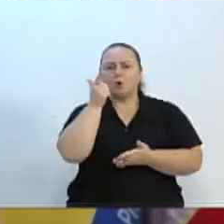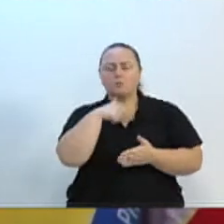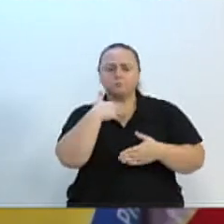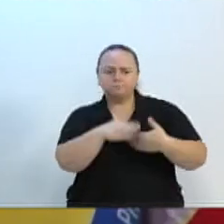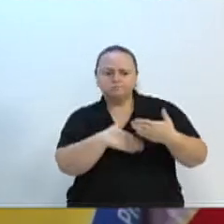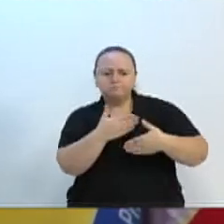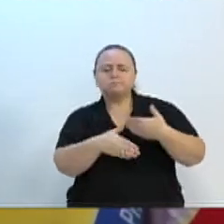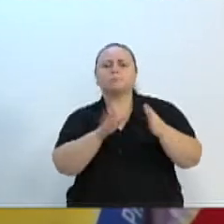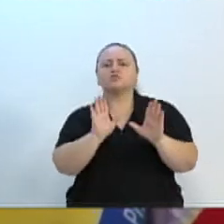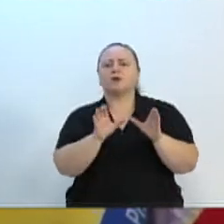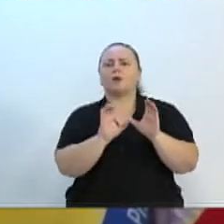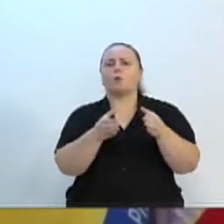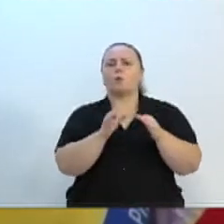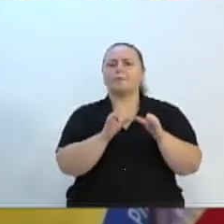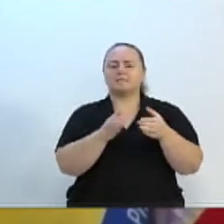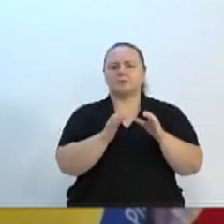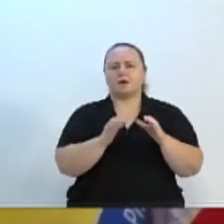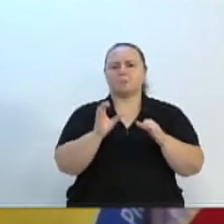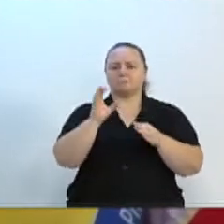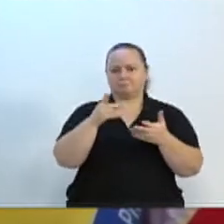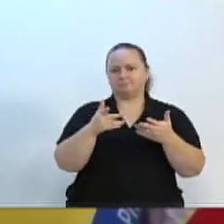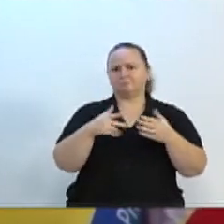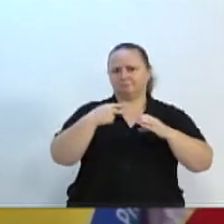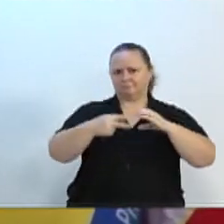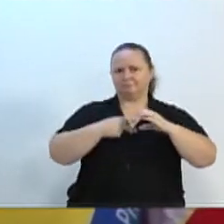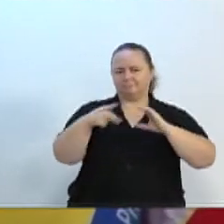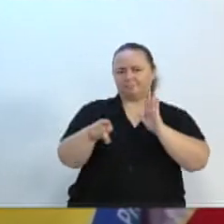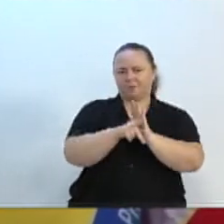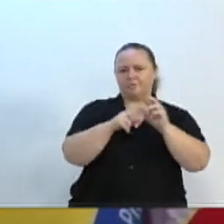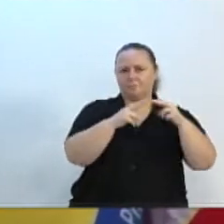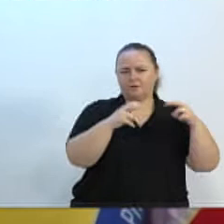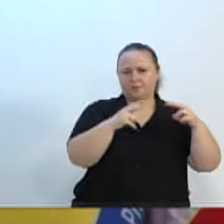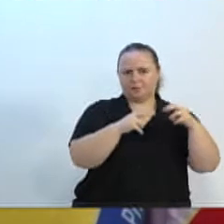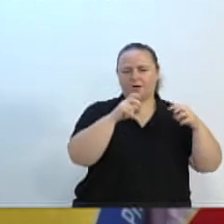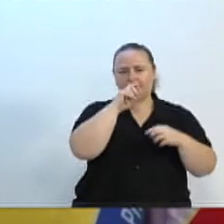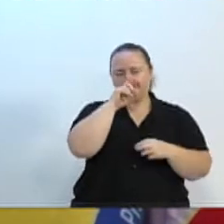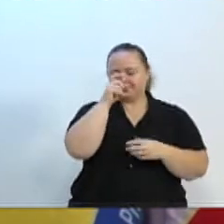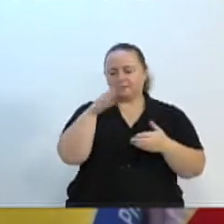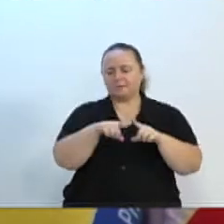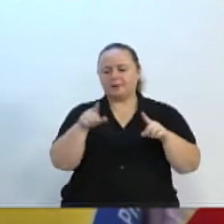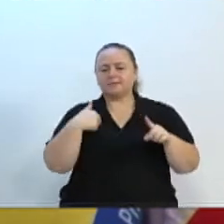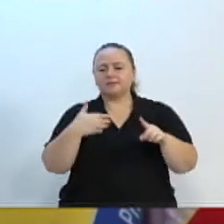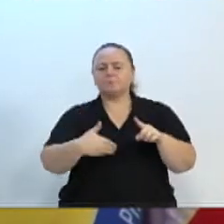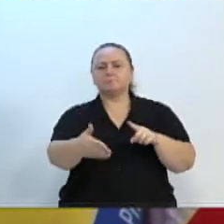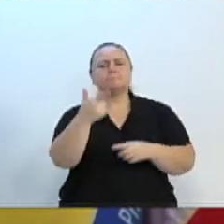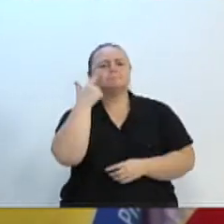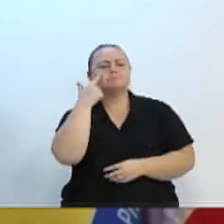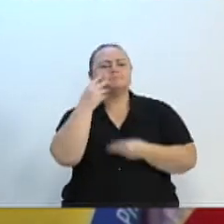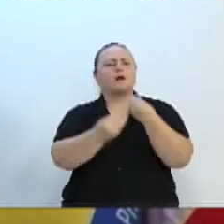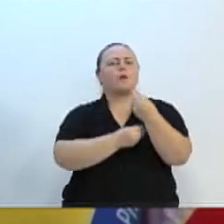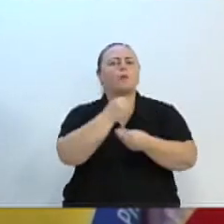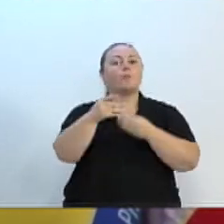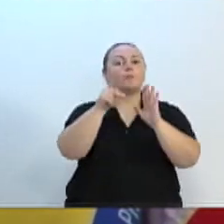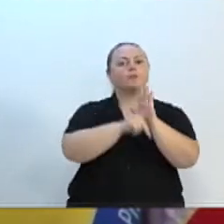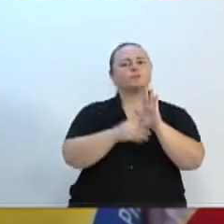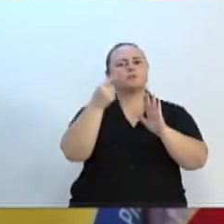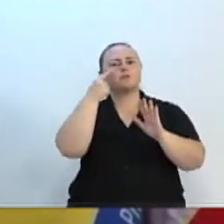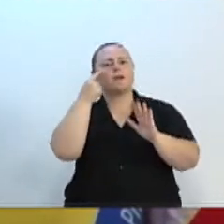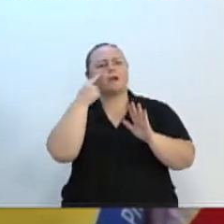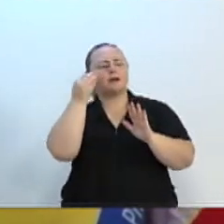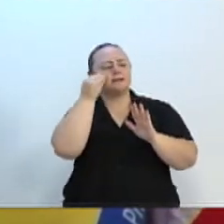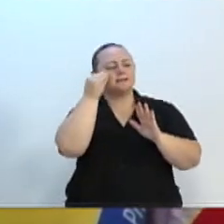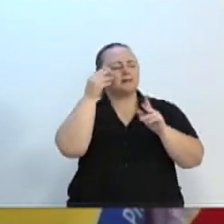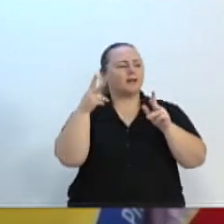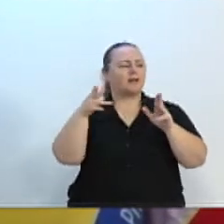algumas comissões lá em Floripa, e eu estou tentando trazer também este projeto para cá, conversando com algumas pessoas. Farei